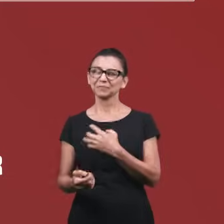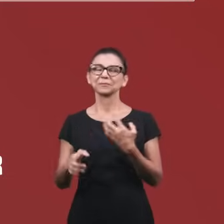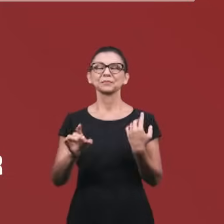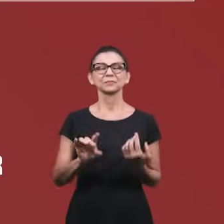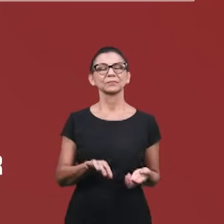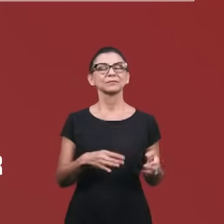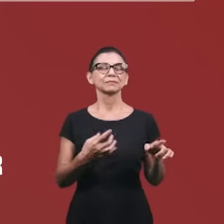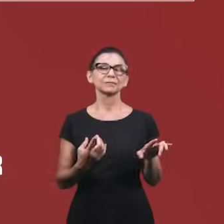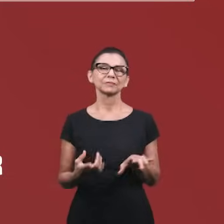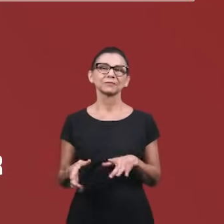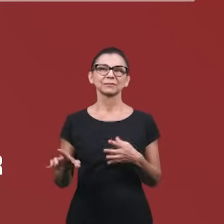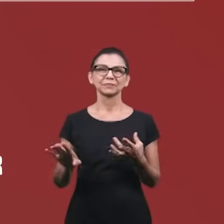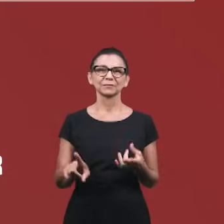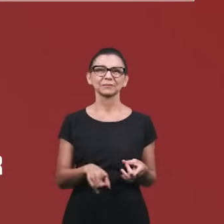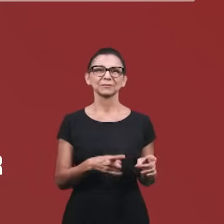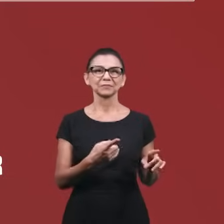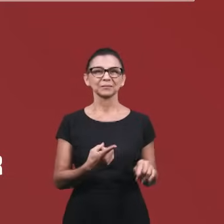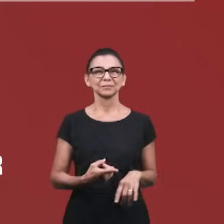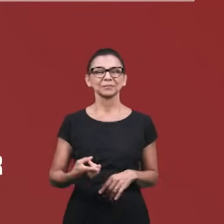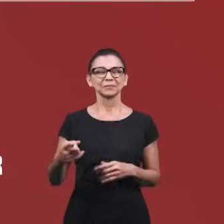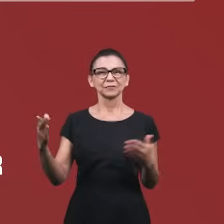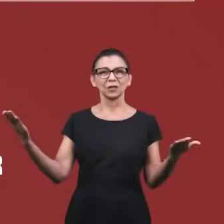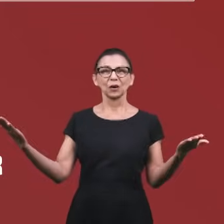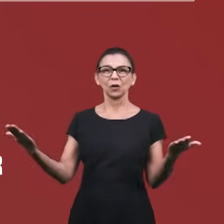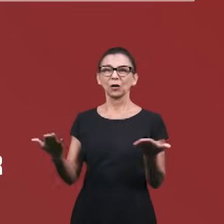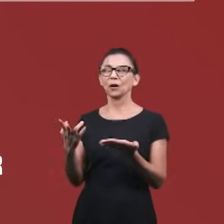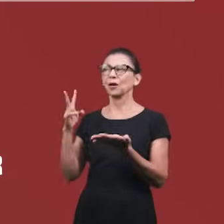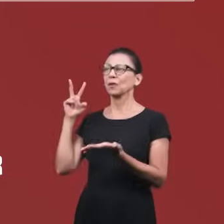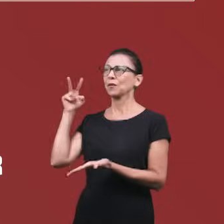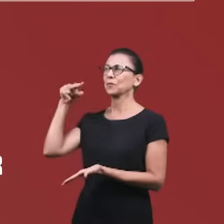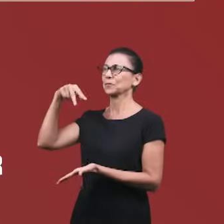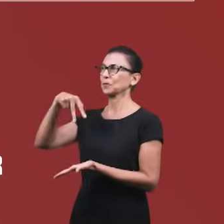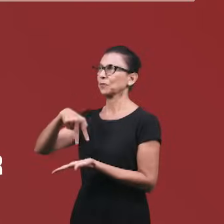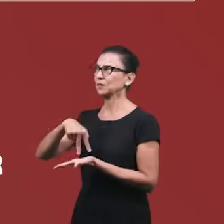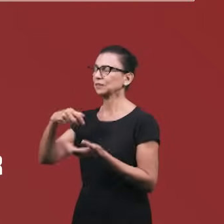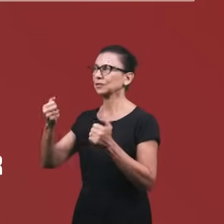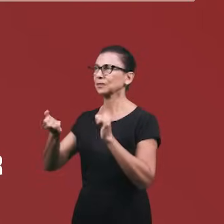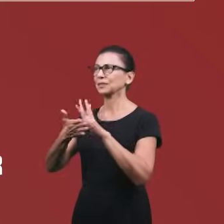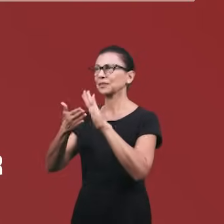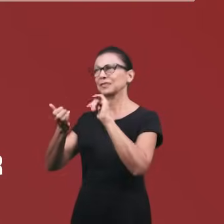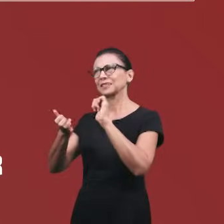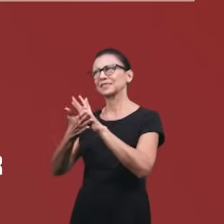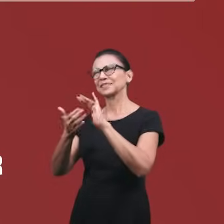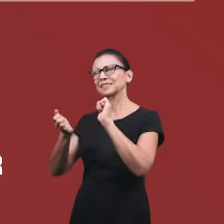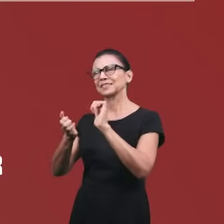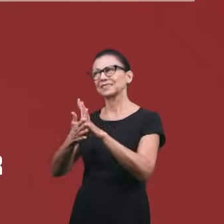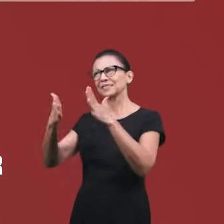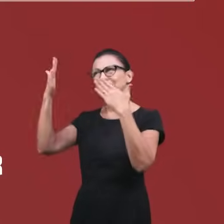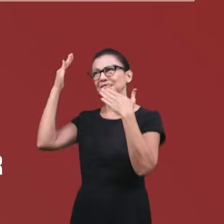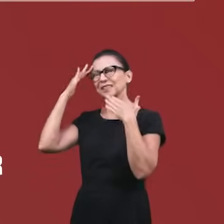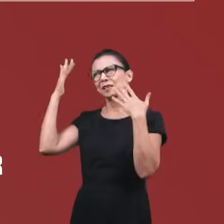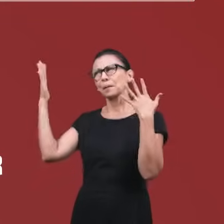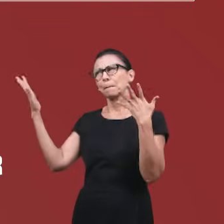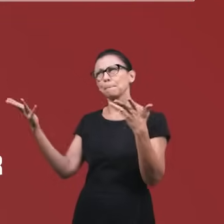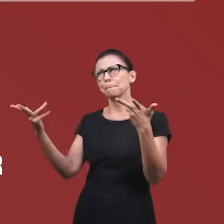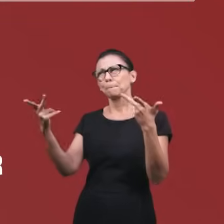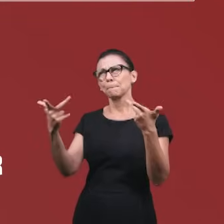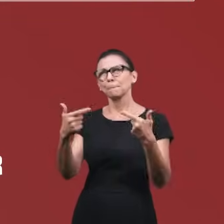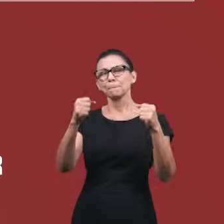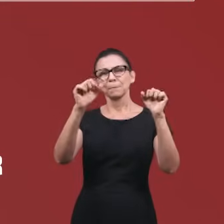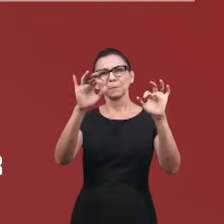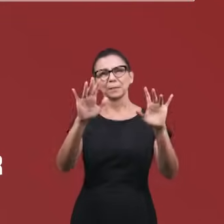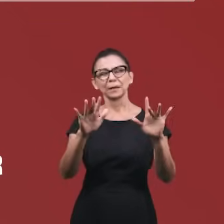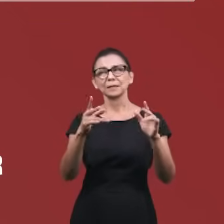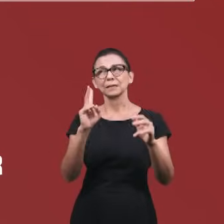para para te louvar por tantas Maravilhas por sempre me amar tua obra e minha